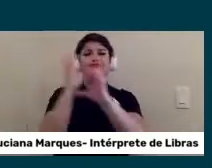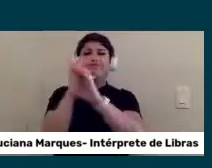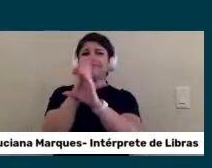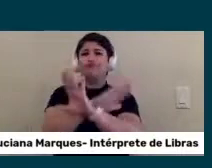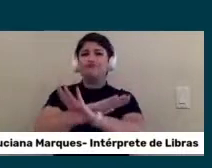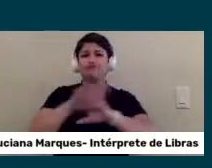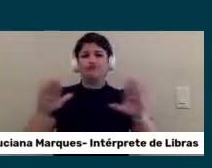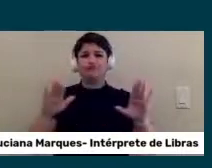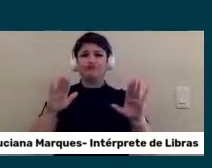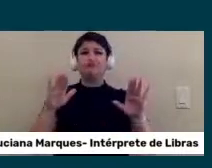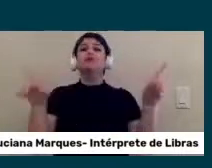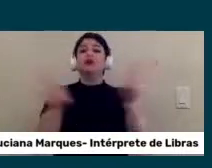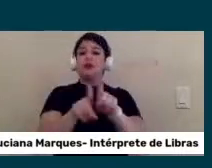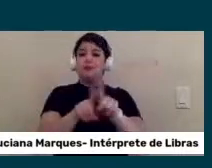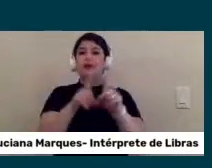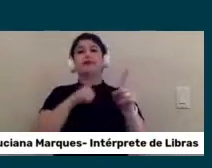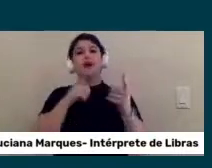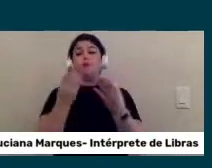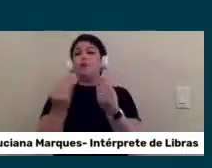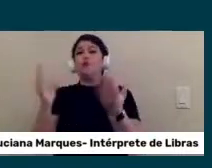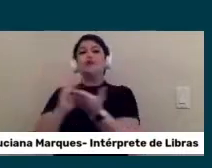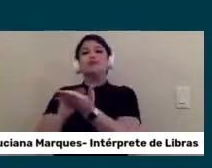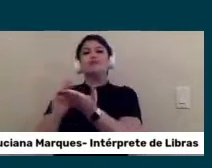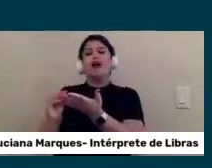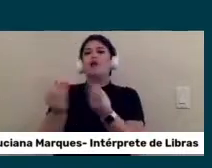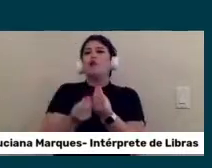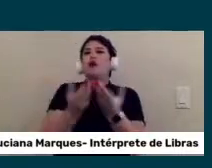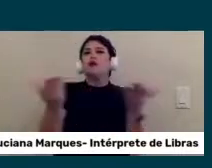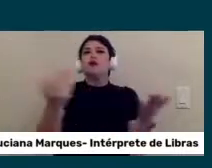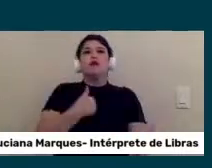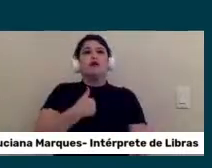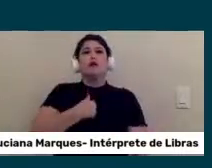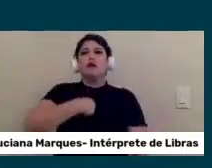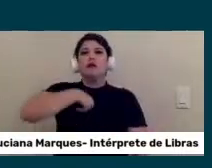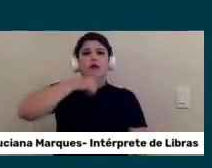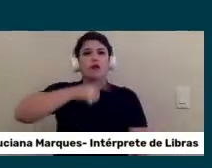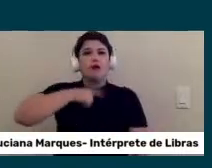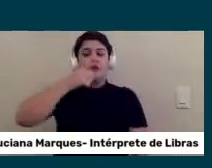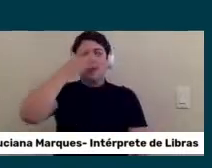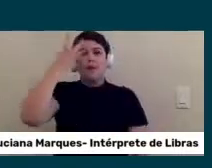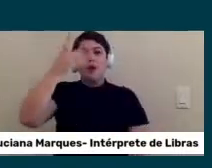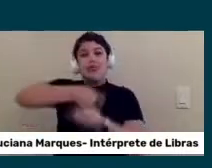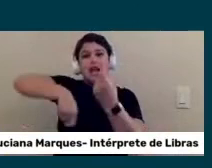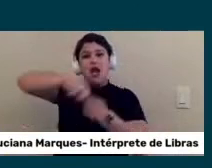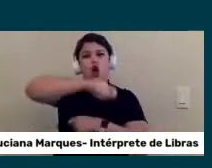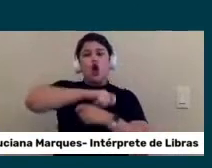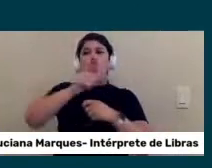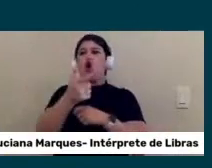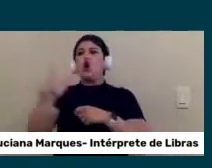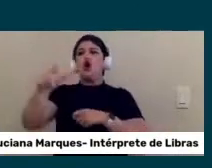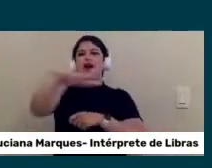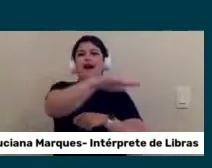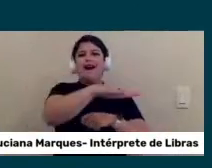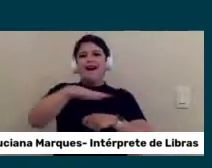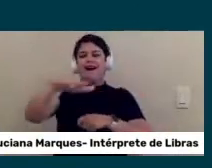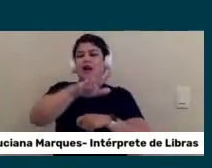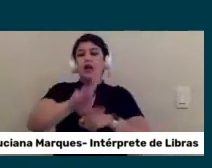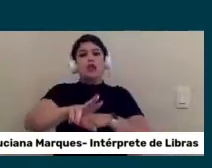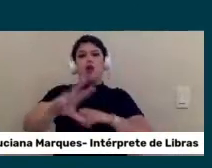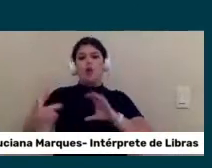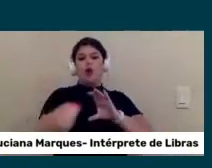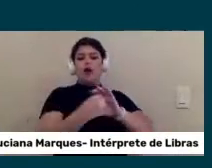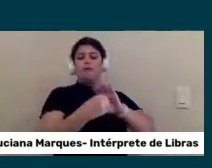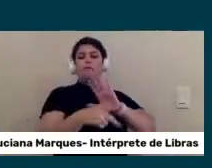Tem dados, tem muita entrega que é intangível, ou seja, as pessoas de negócio, pessoas de outras áreas que não são de dados,